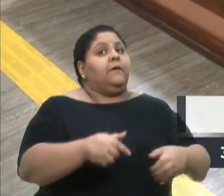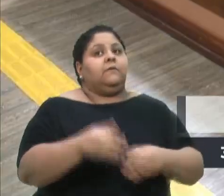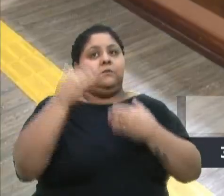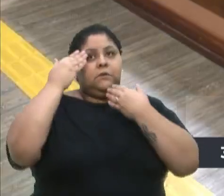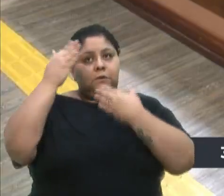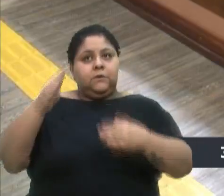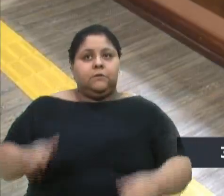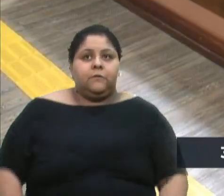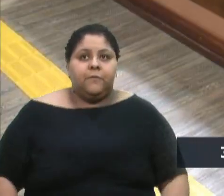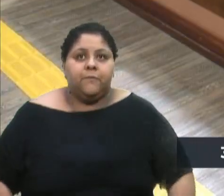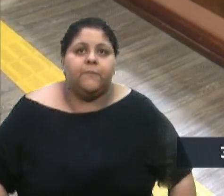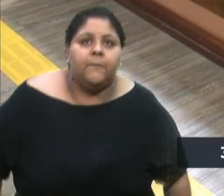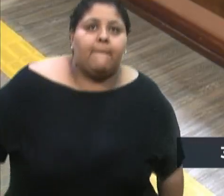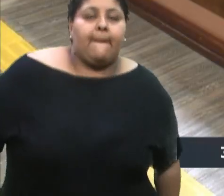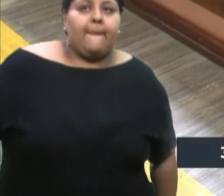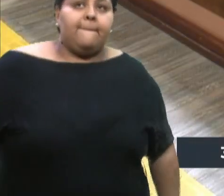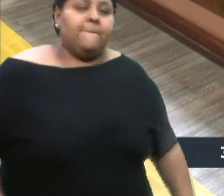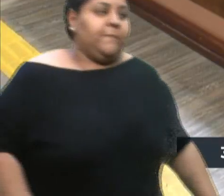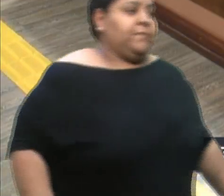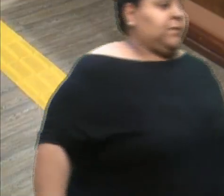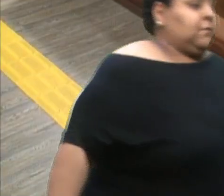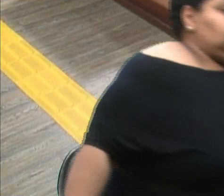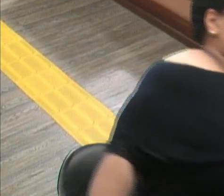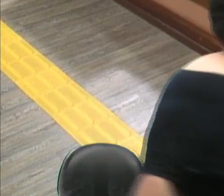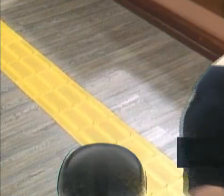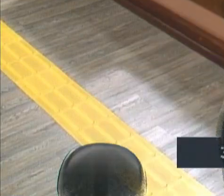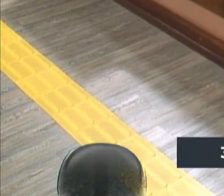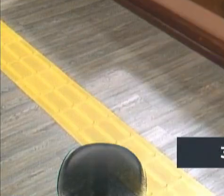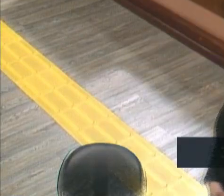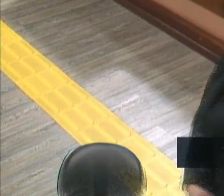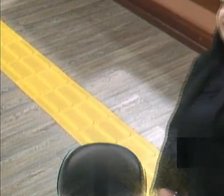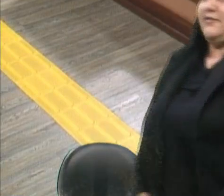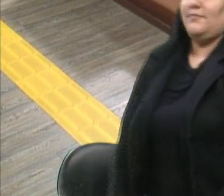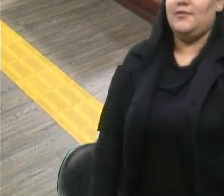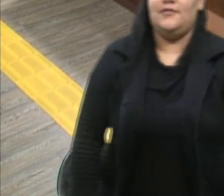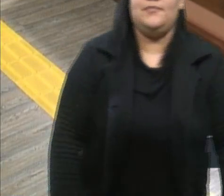Obrigado. Em declaração de líder, Gladys Friis.